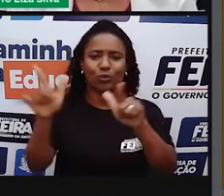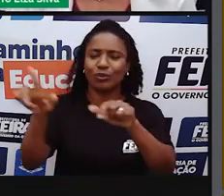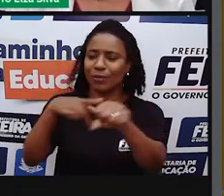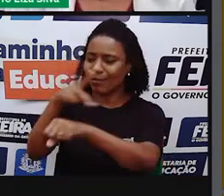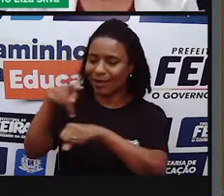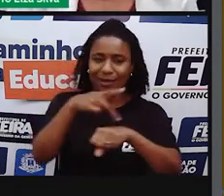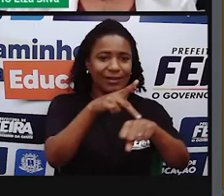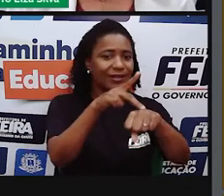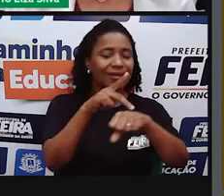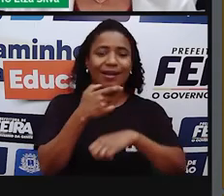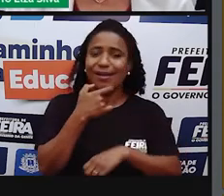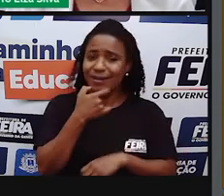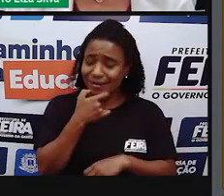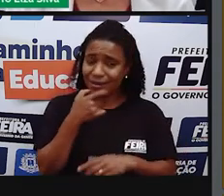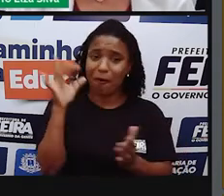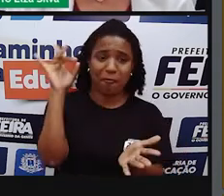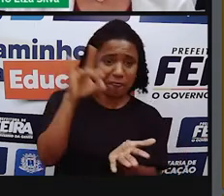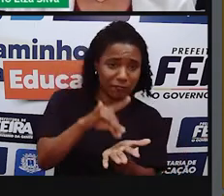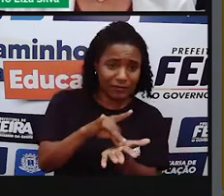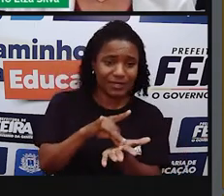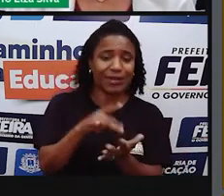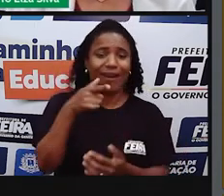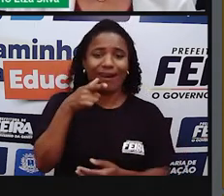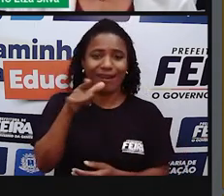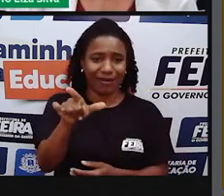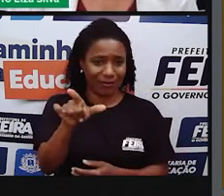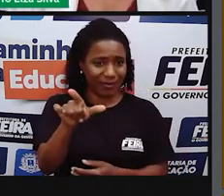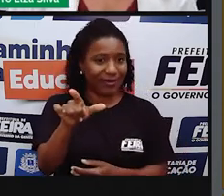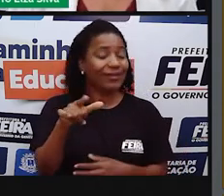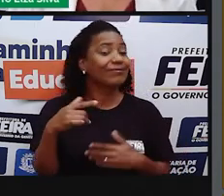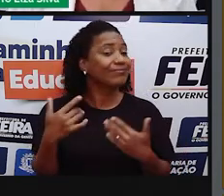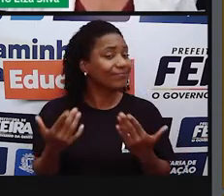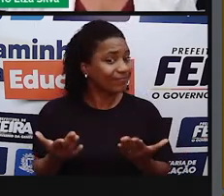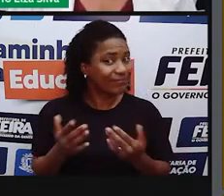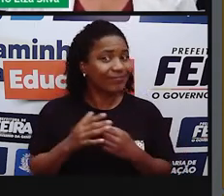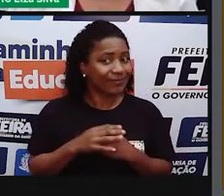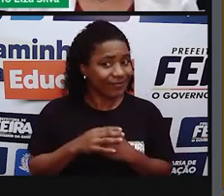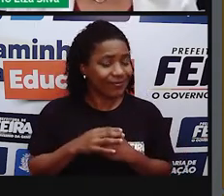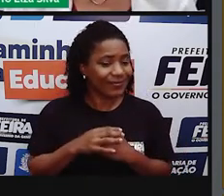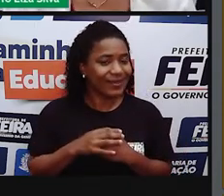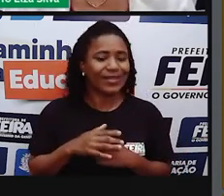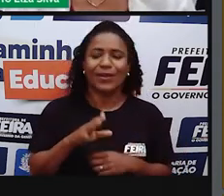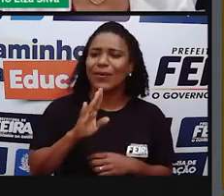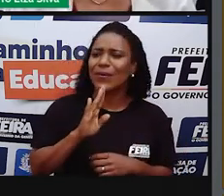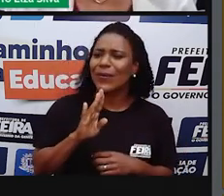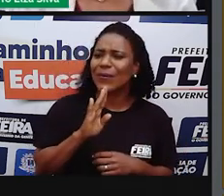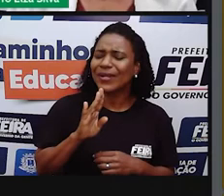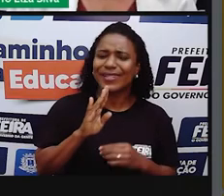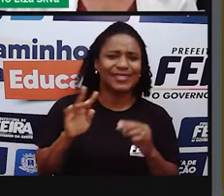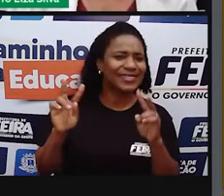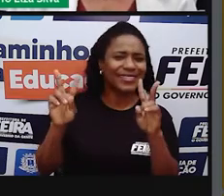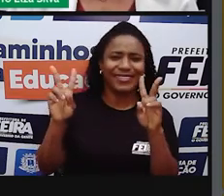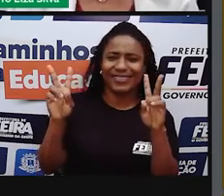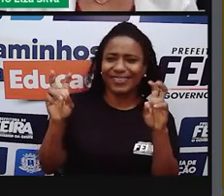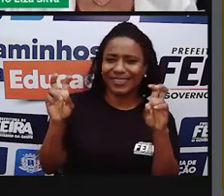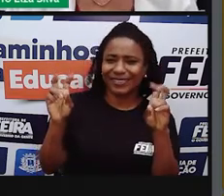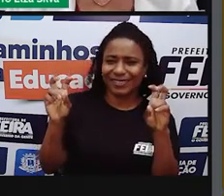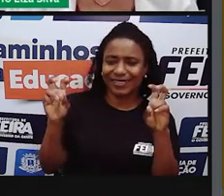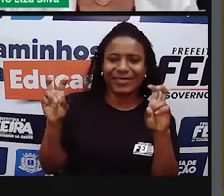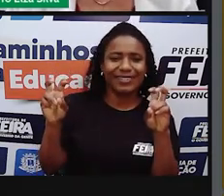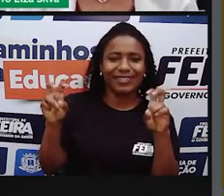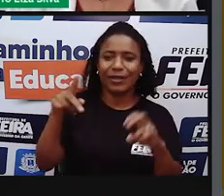utilizam o inglês como língua oficial? E provérbio, você já ouviu falar nesse gênero